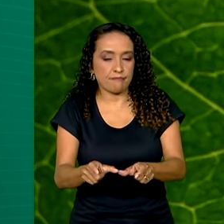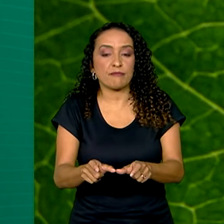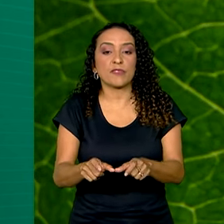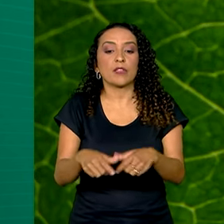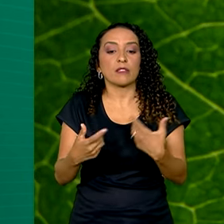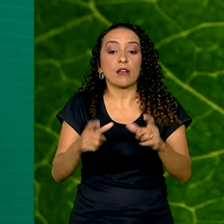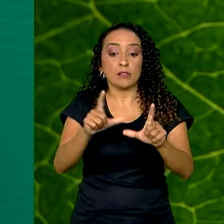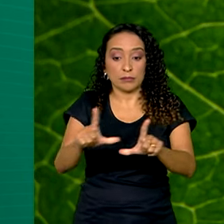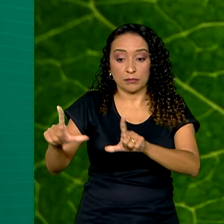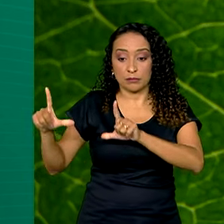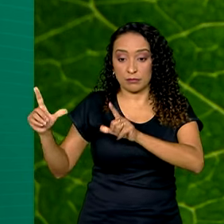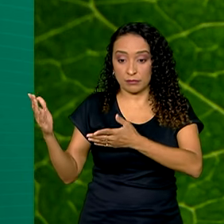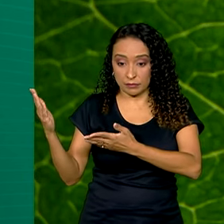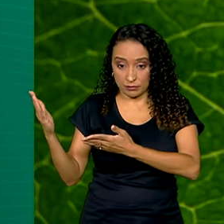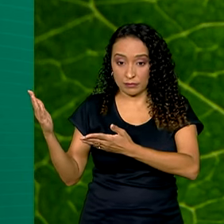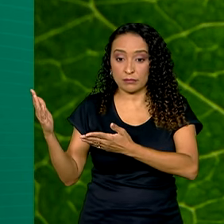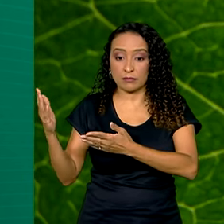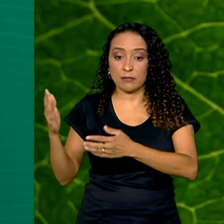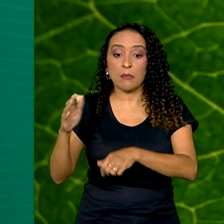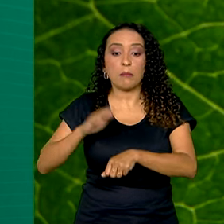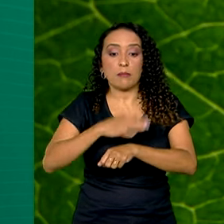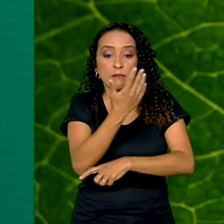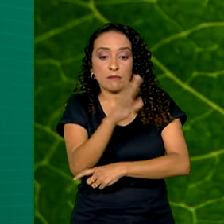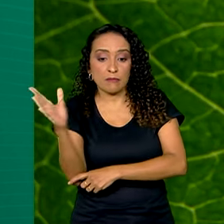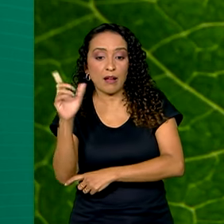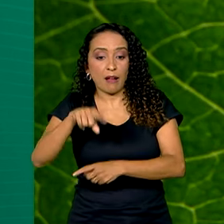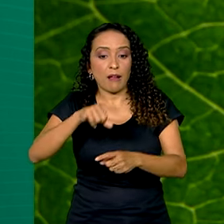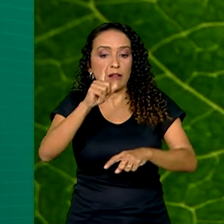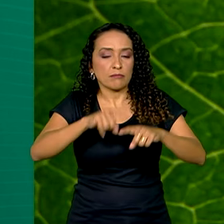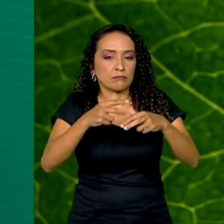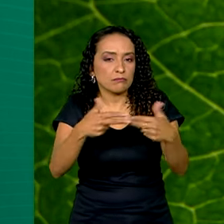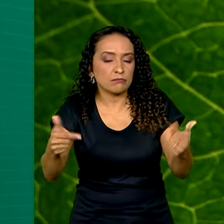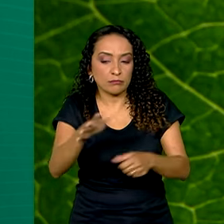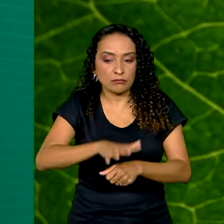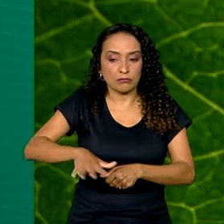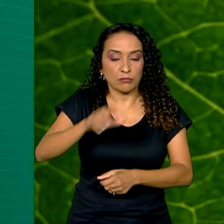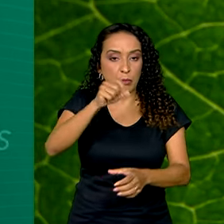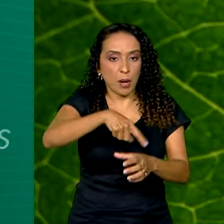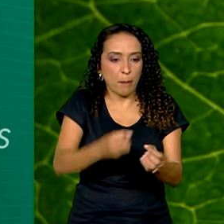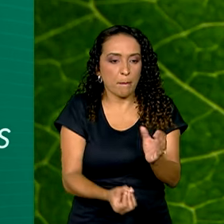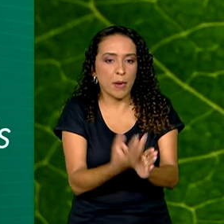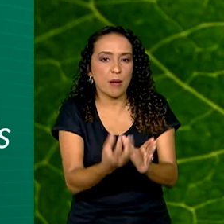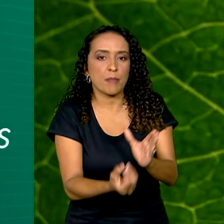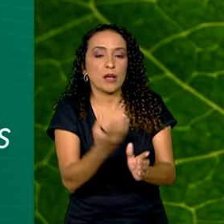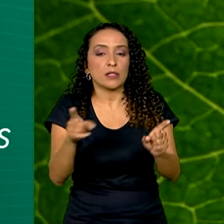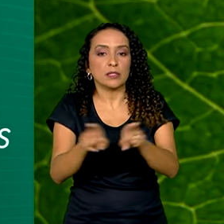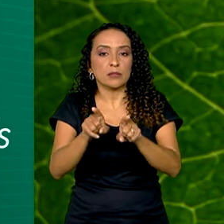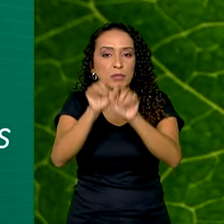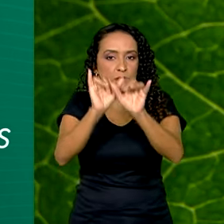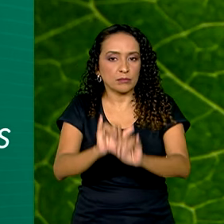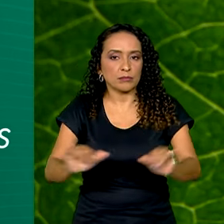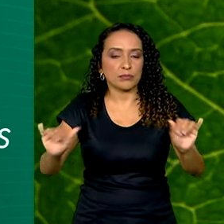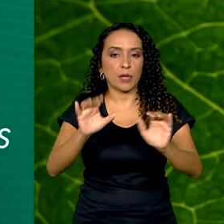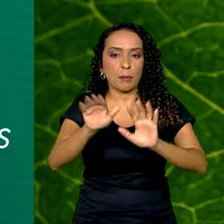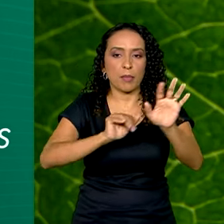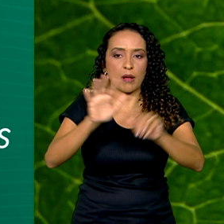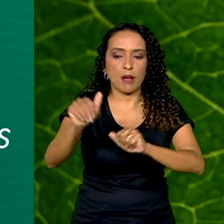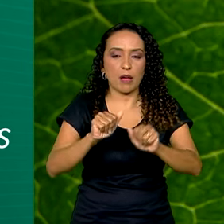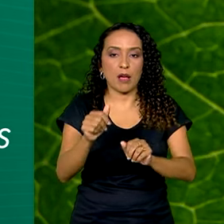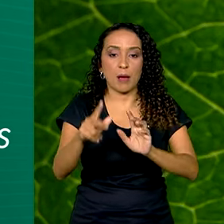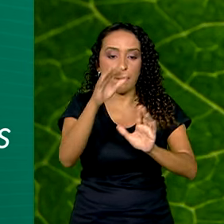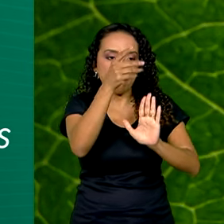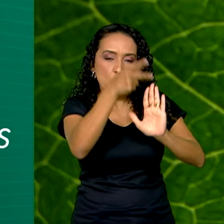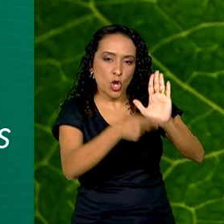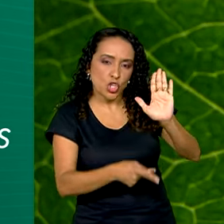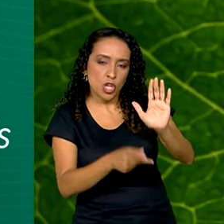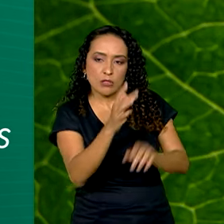painel Floresta Mais Sustentável, ferramenta com dados do setor produtivo. E a chamada pública para projetos florestais,